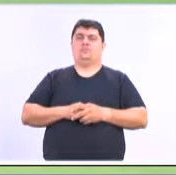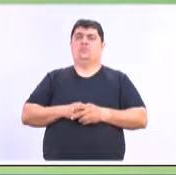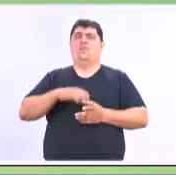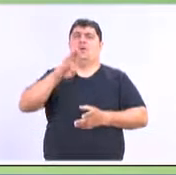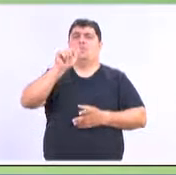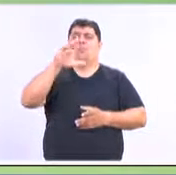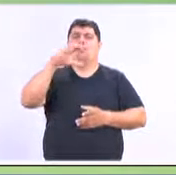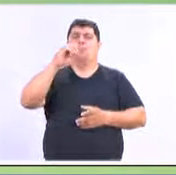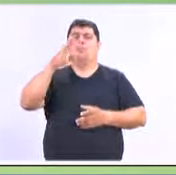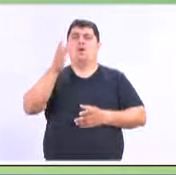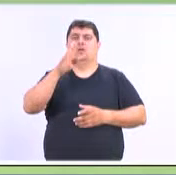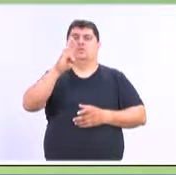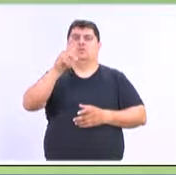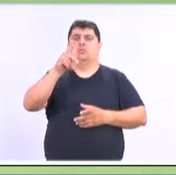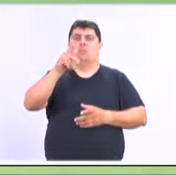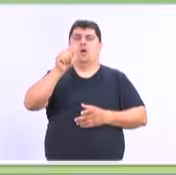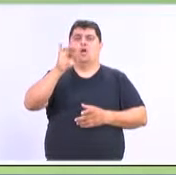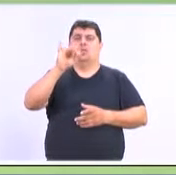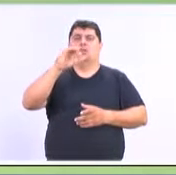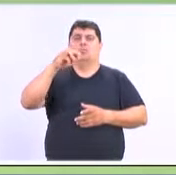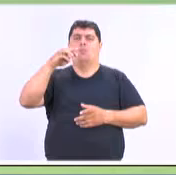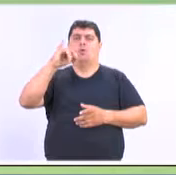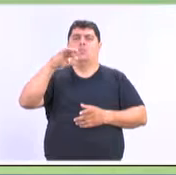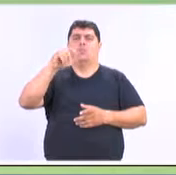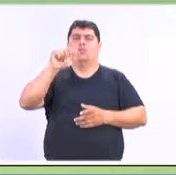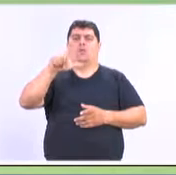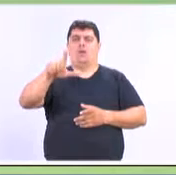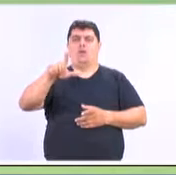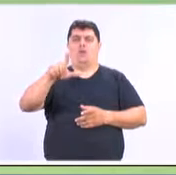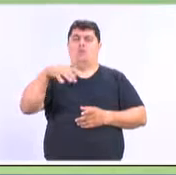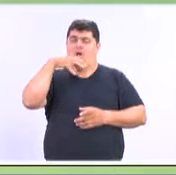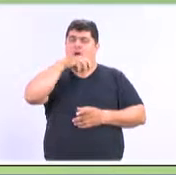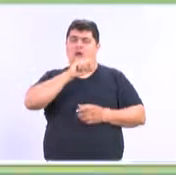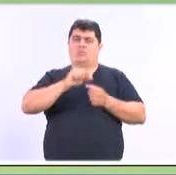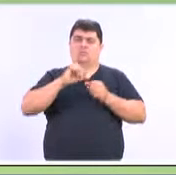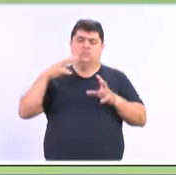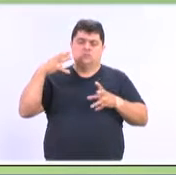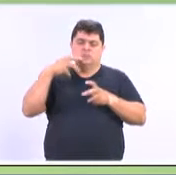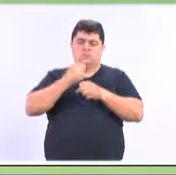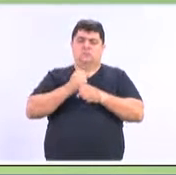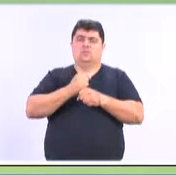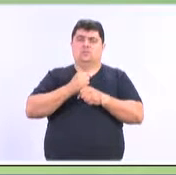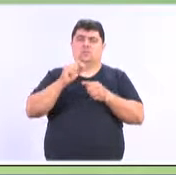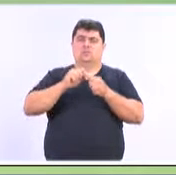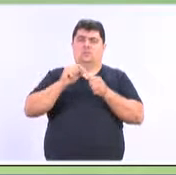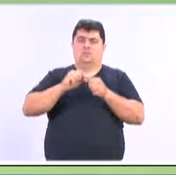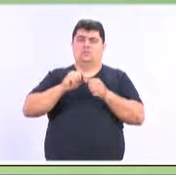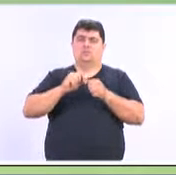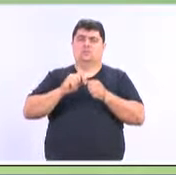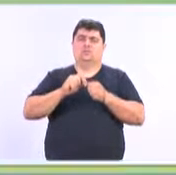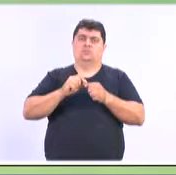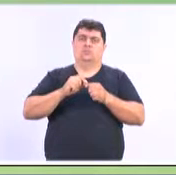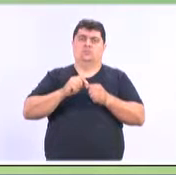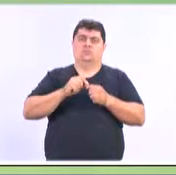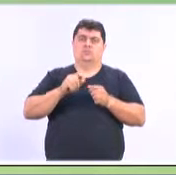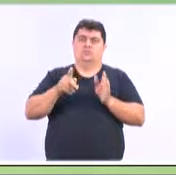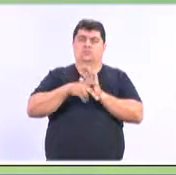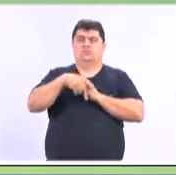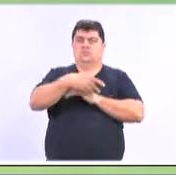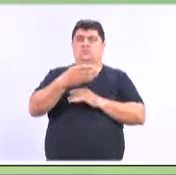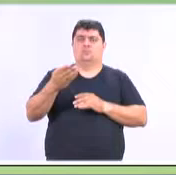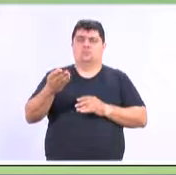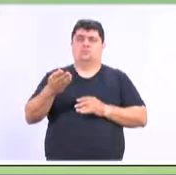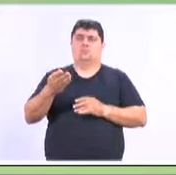a gente vai fazer bem rápido aqui. Isso aqui vai servir como um resumo, como uma revisão do conteúdo, né? O